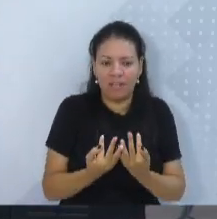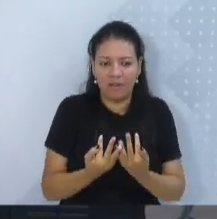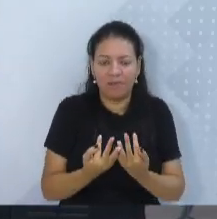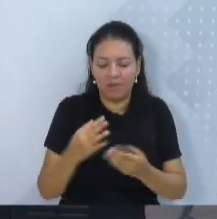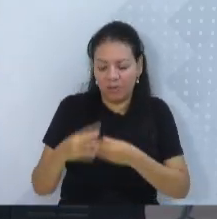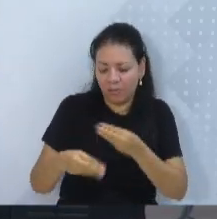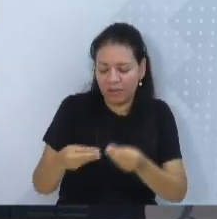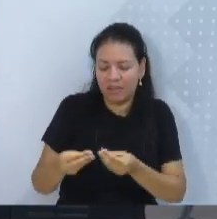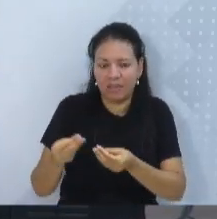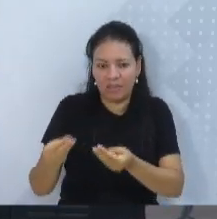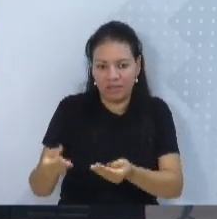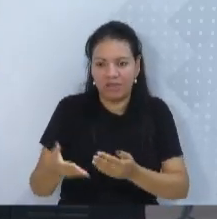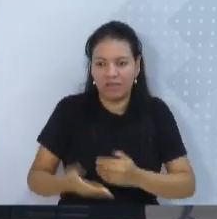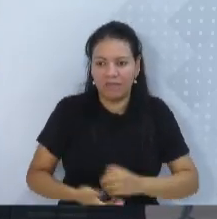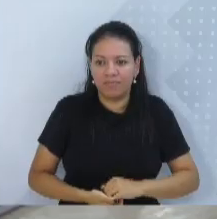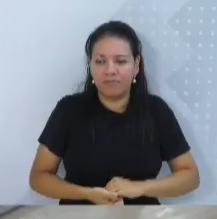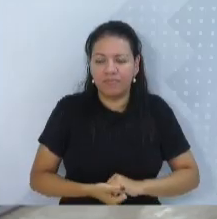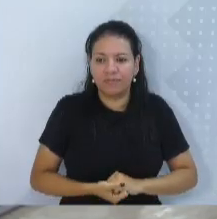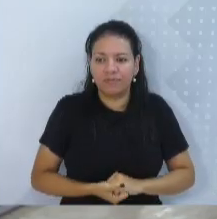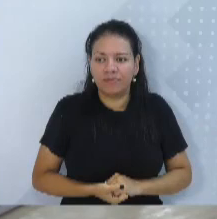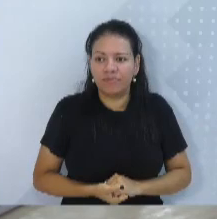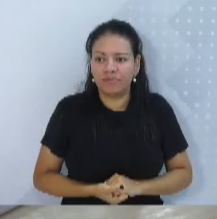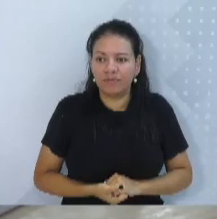vereador então Professor Gilson